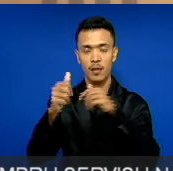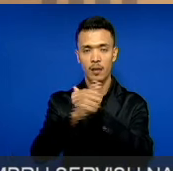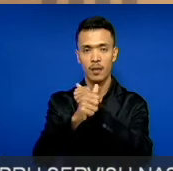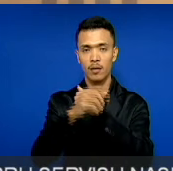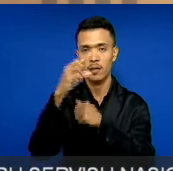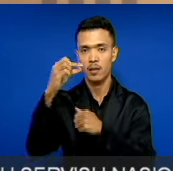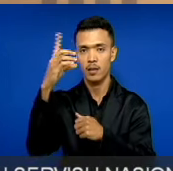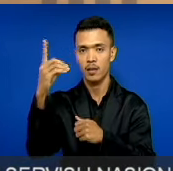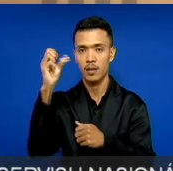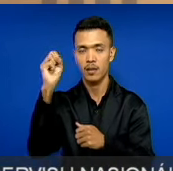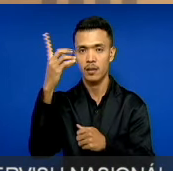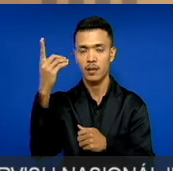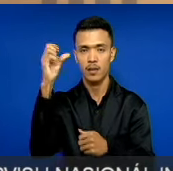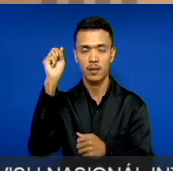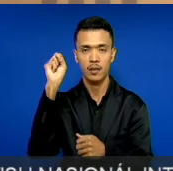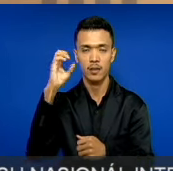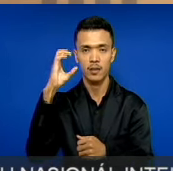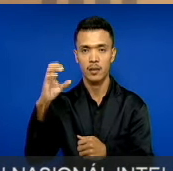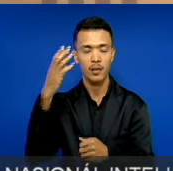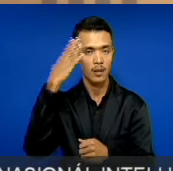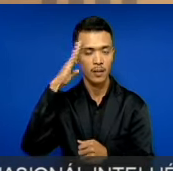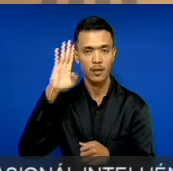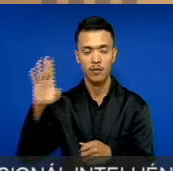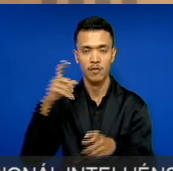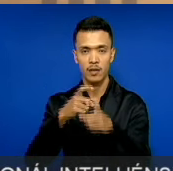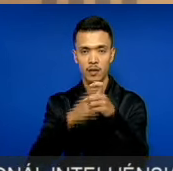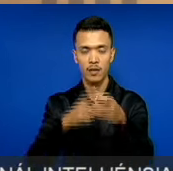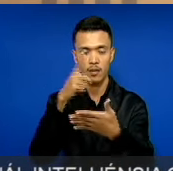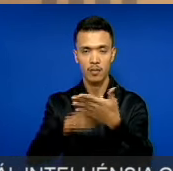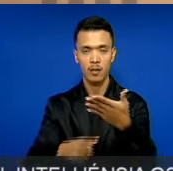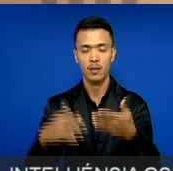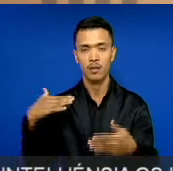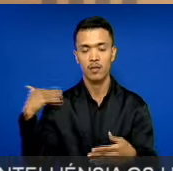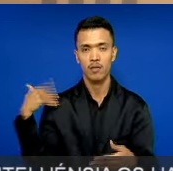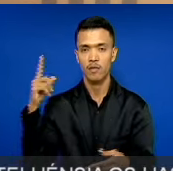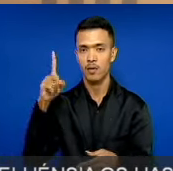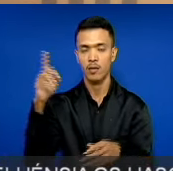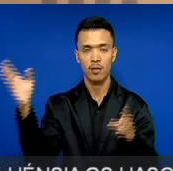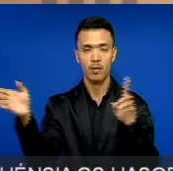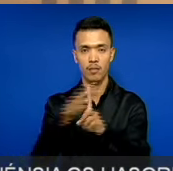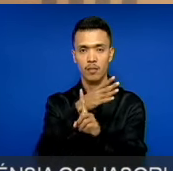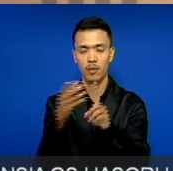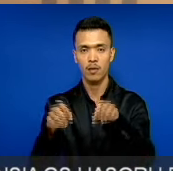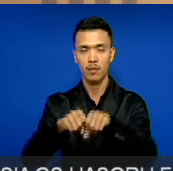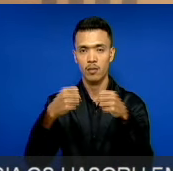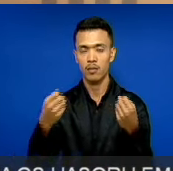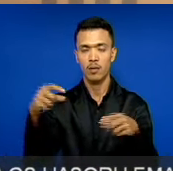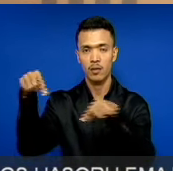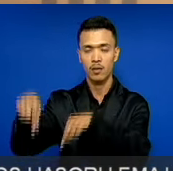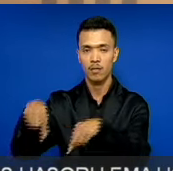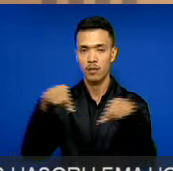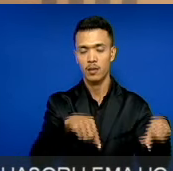arguido GDSDC, neve desconfia tirucane joven ida no baku tohar emah deficiente ida